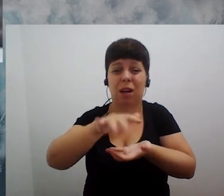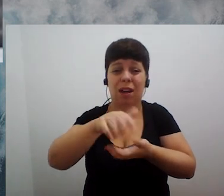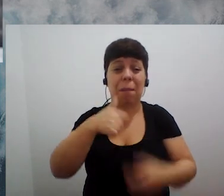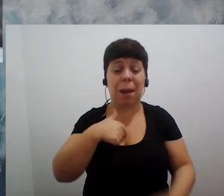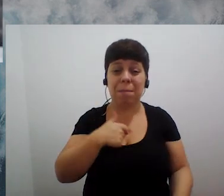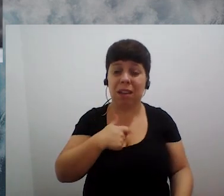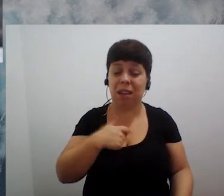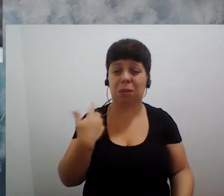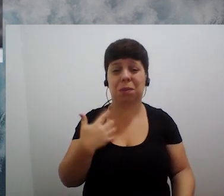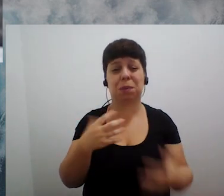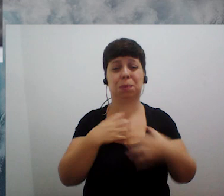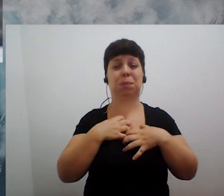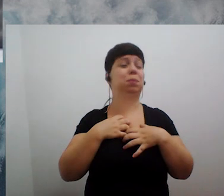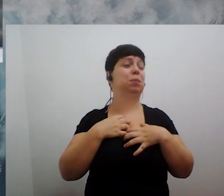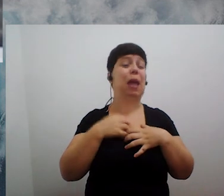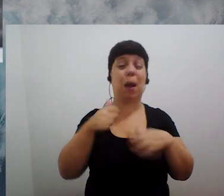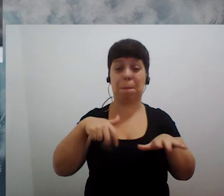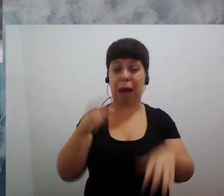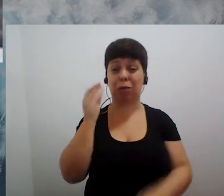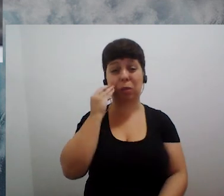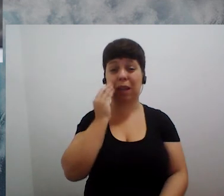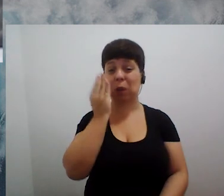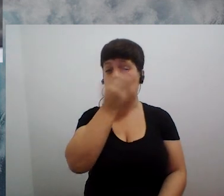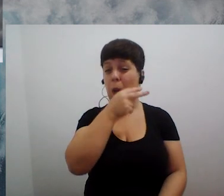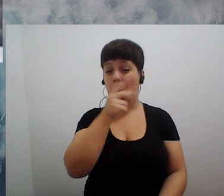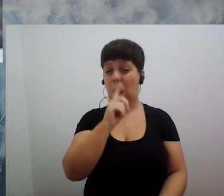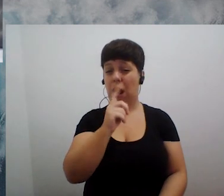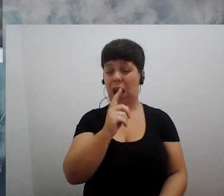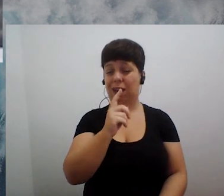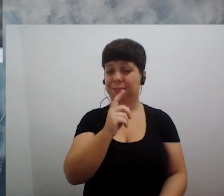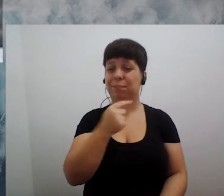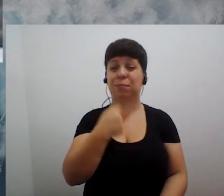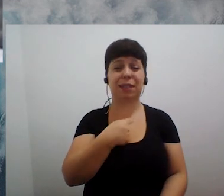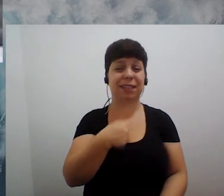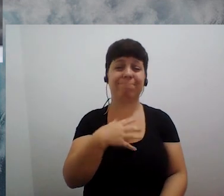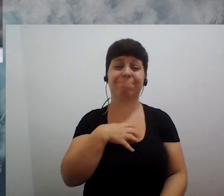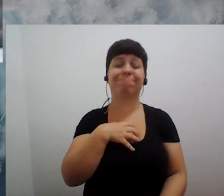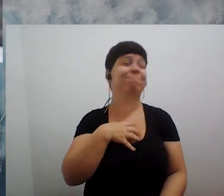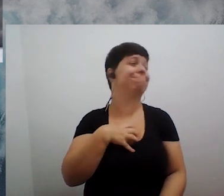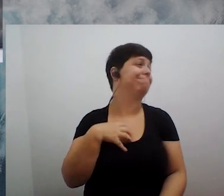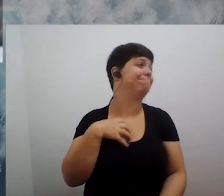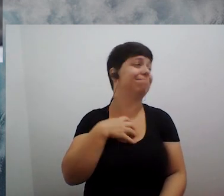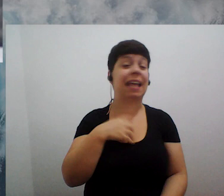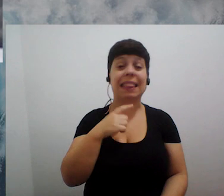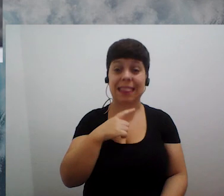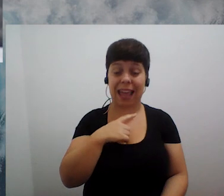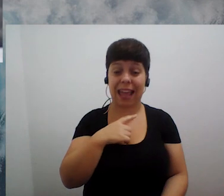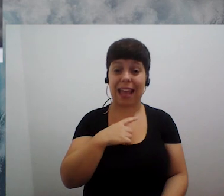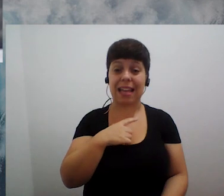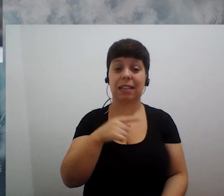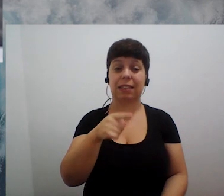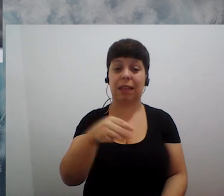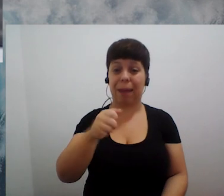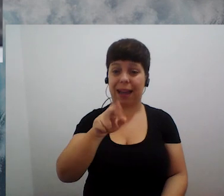por ali, eu tento não olhar, porque isso me afeta muito. E a gente tem uma colônia de pescadores na maré, né? A gente tem duas colônias de pescadores na